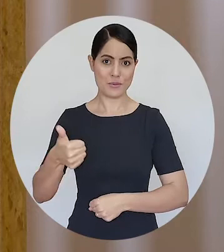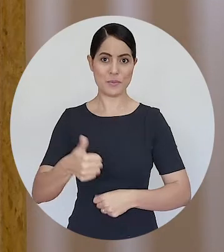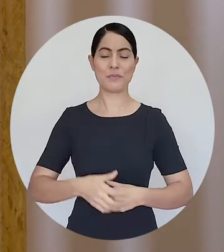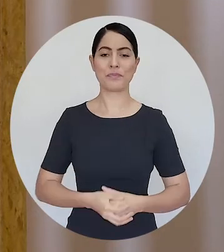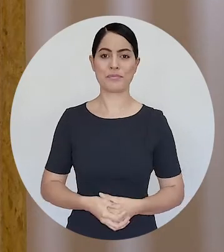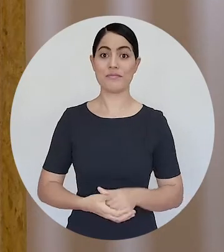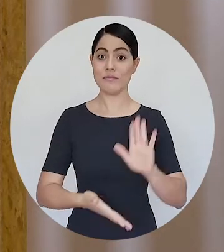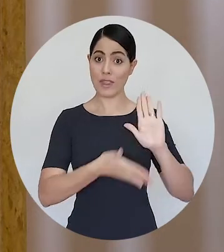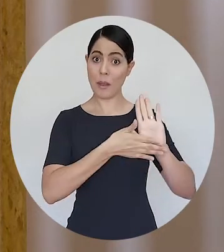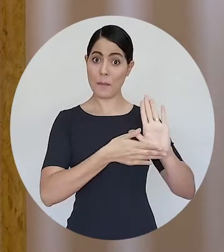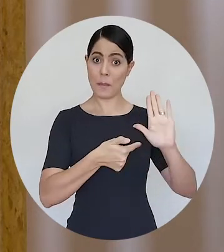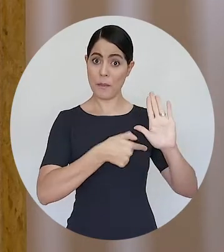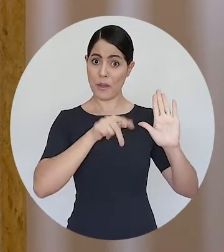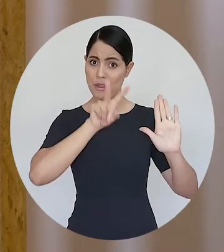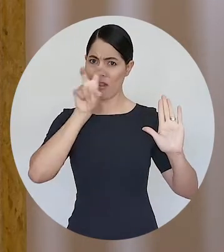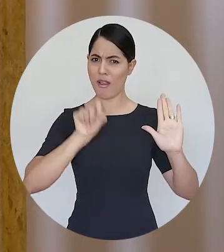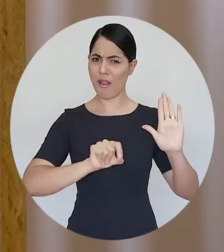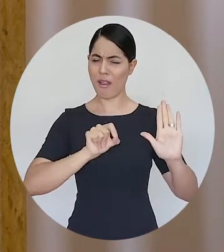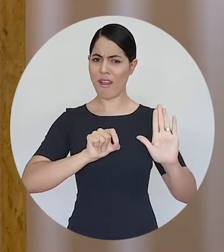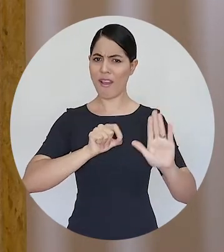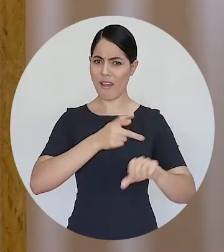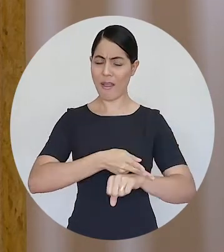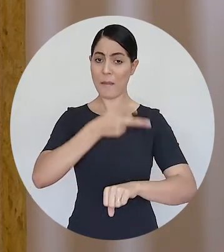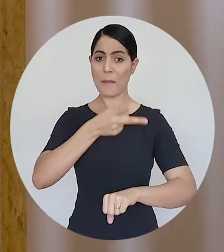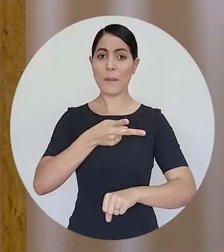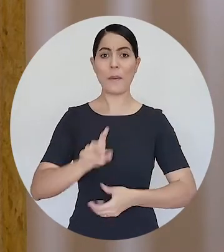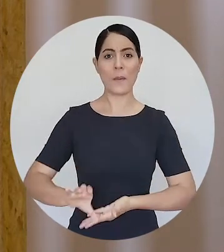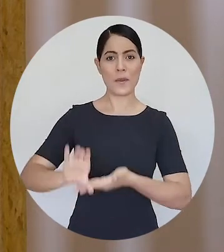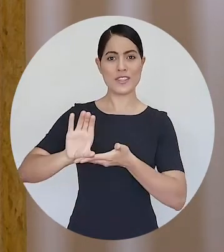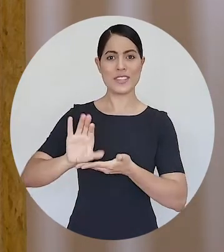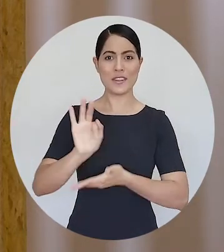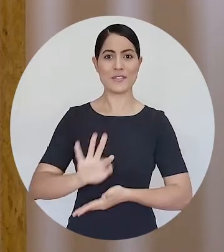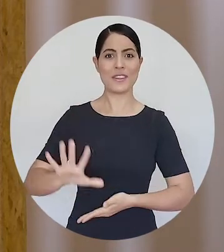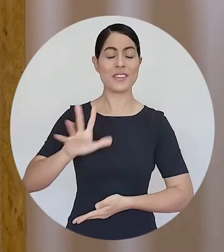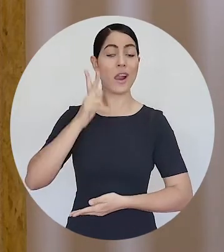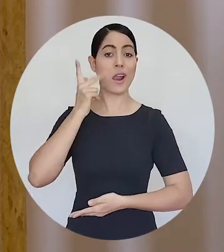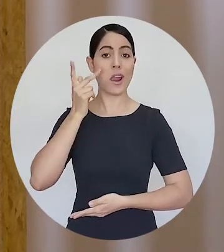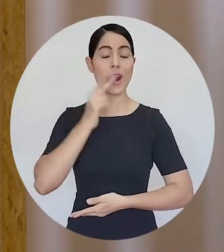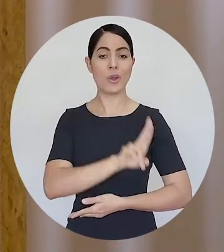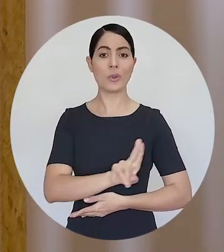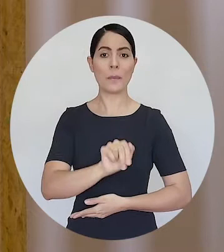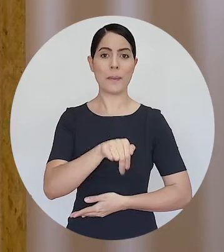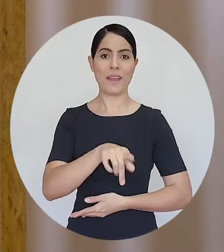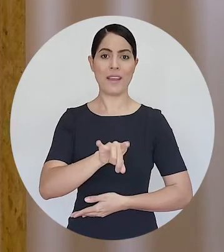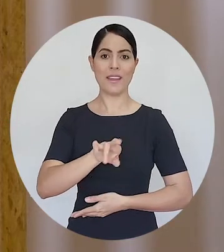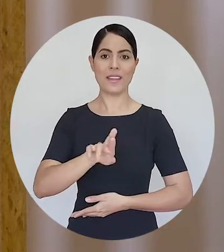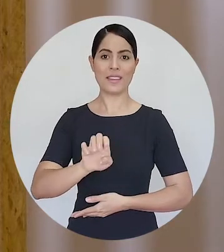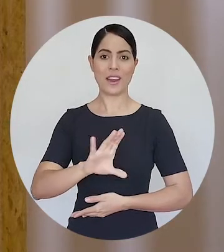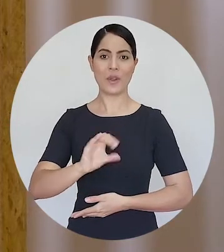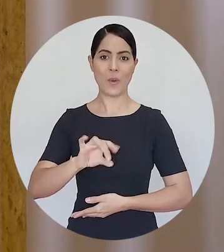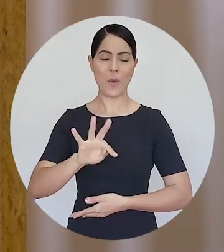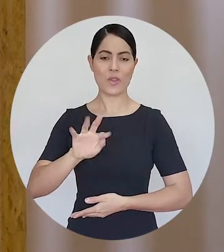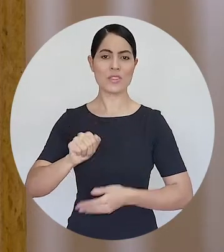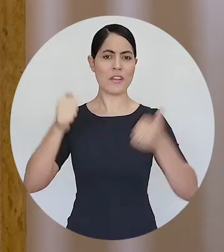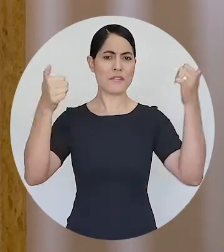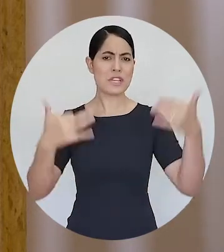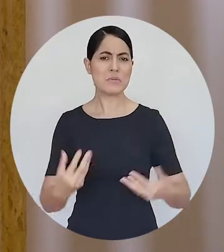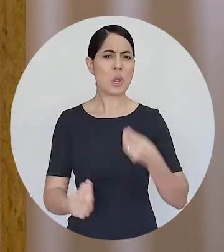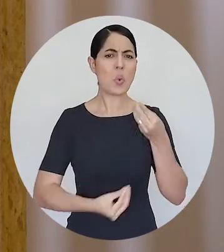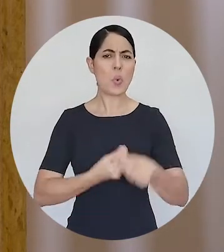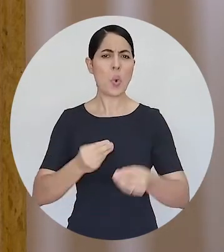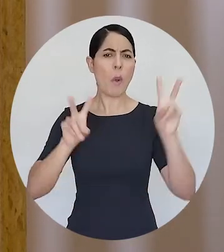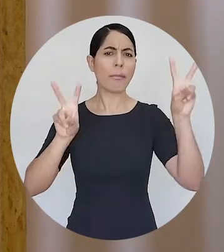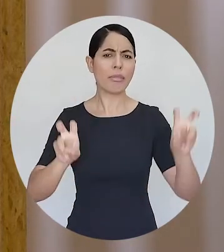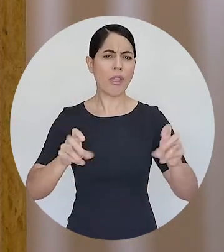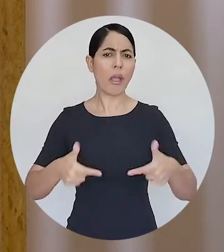da proposta que deu origem ao prêmio é o conselheiro federal da OAB no Ceará, André Costa. Ele explica o porquê